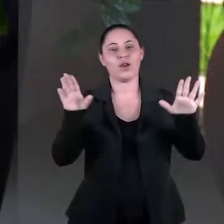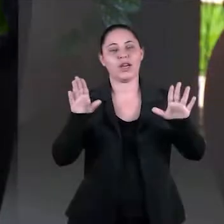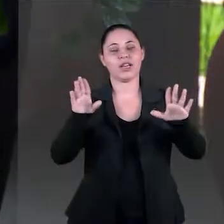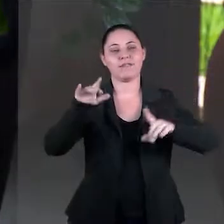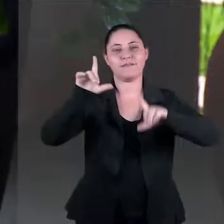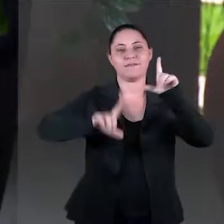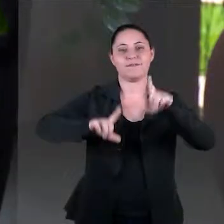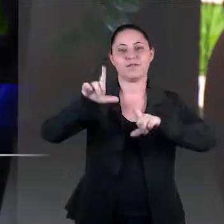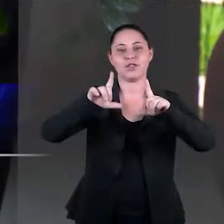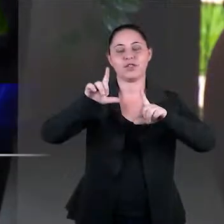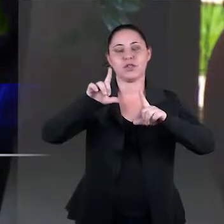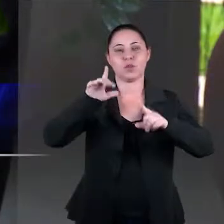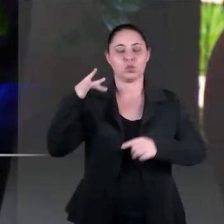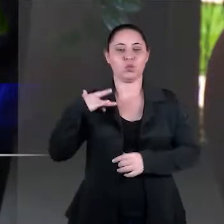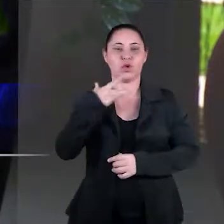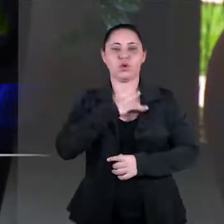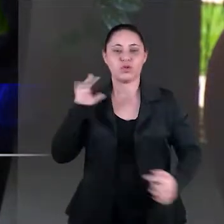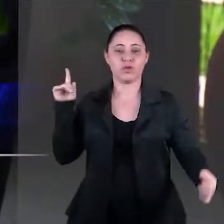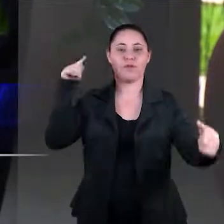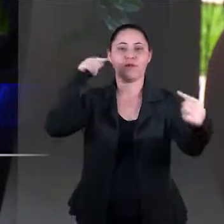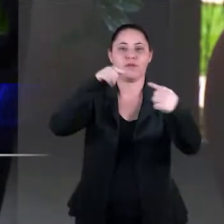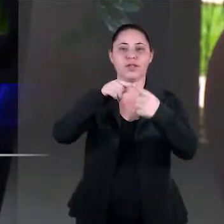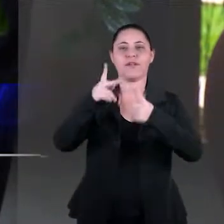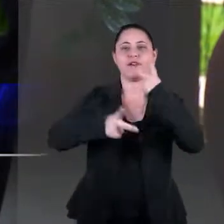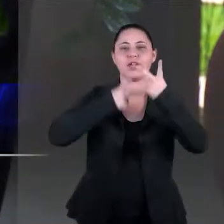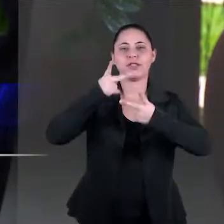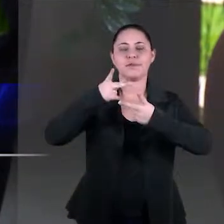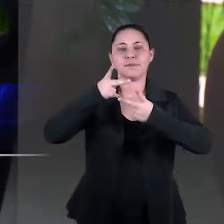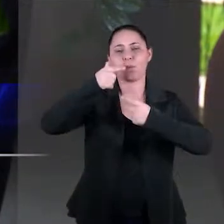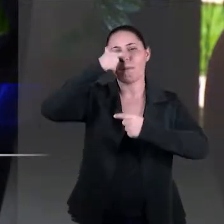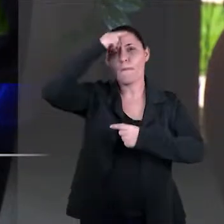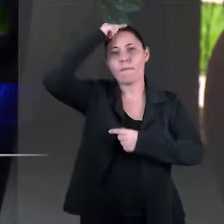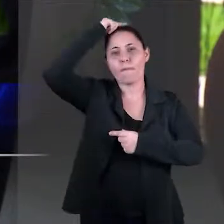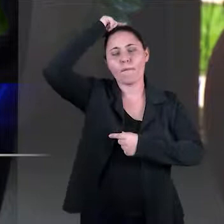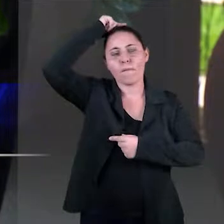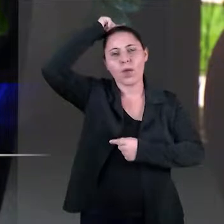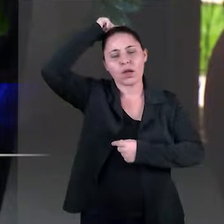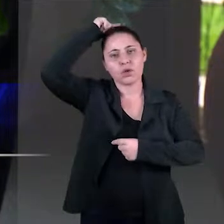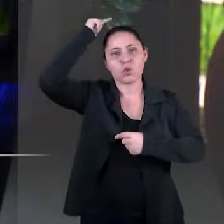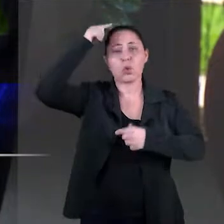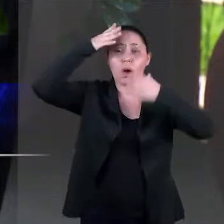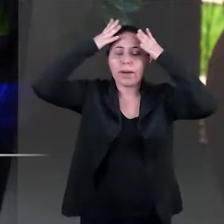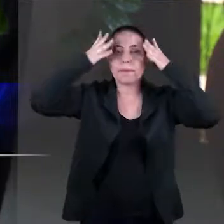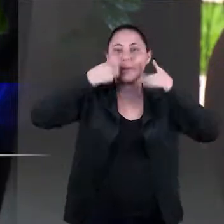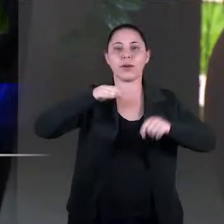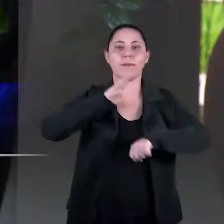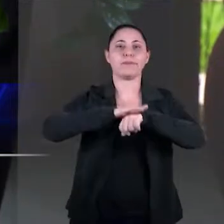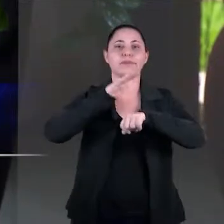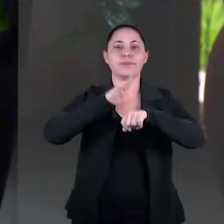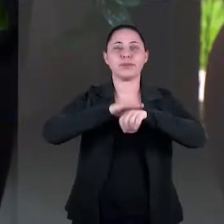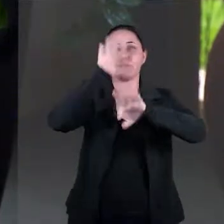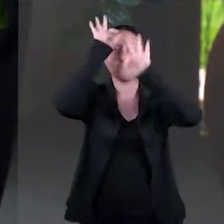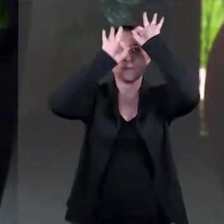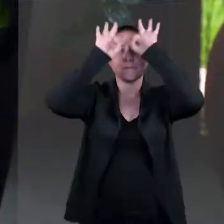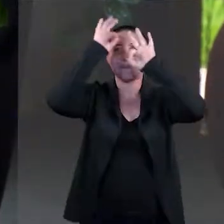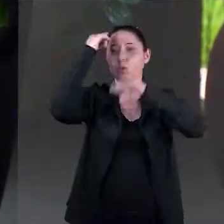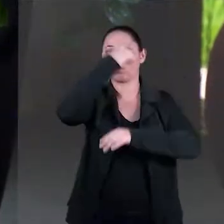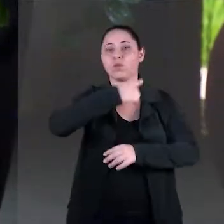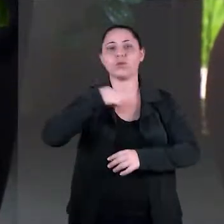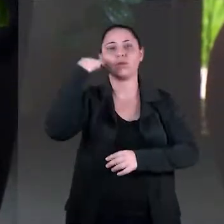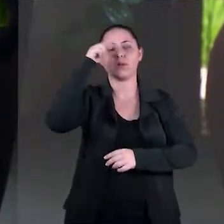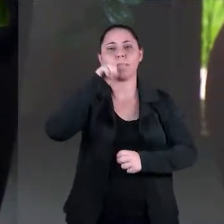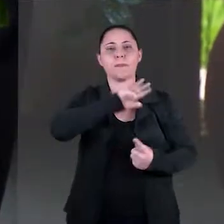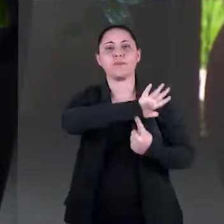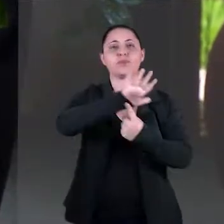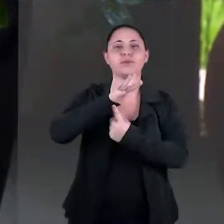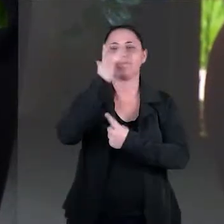Olá, hoje o programa Saúde em Foco vai falar sobre calvície. Os cabelos são mais do que uma simples moldura para o rosto. Eles